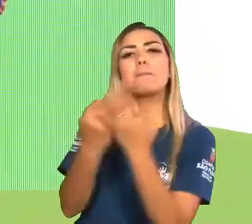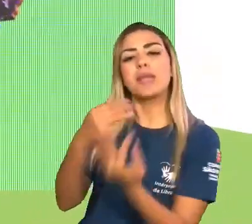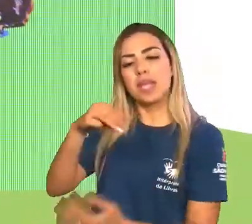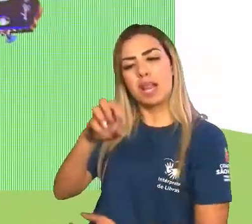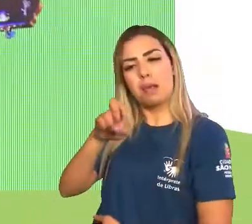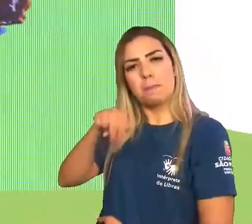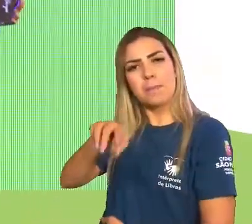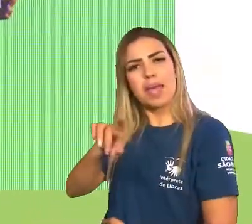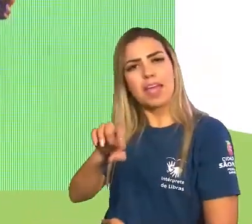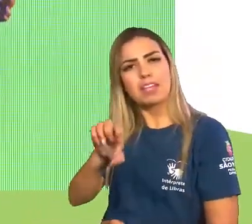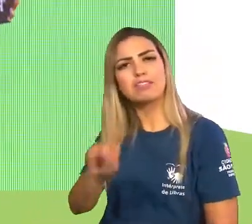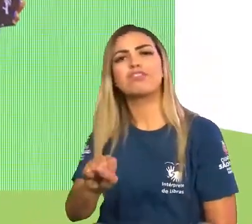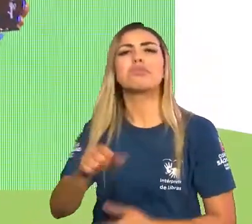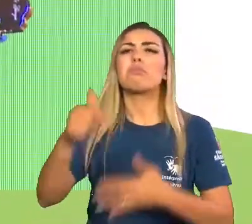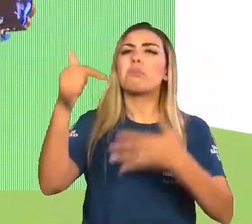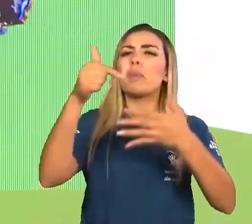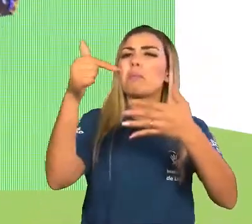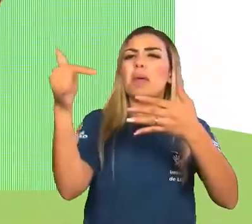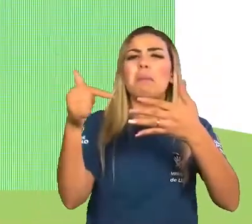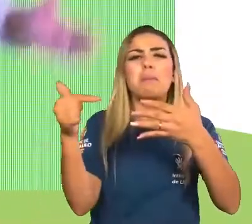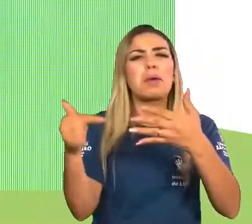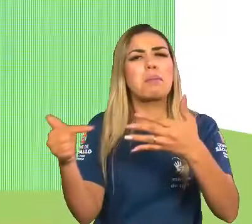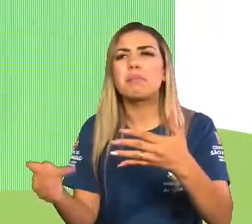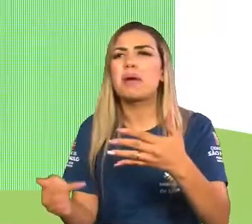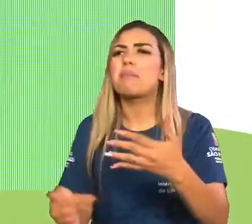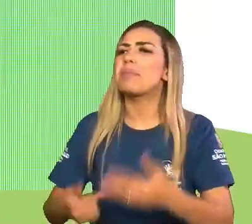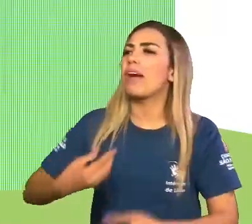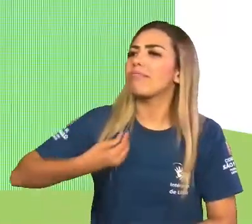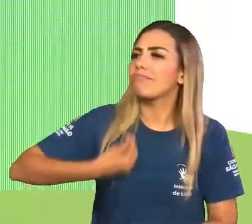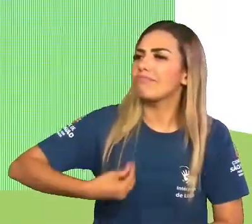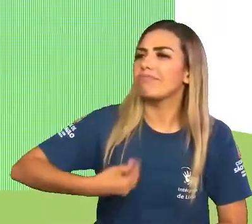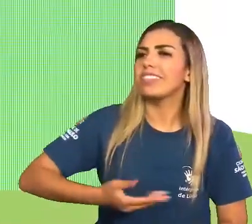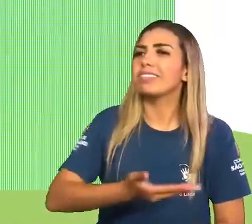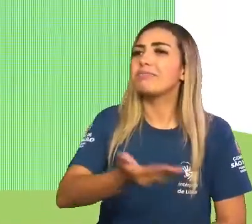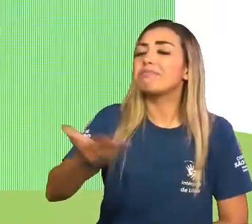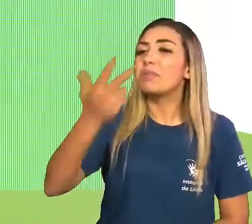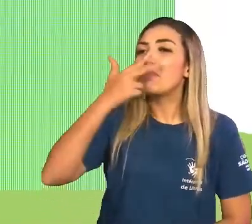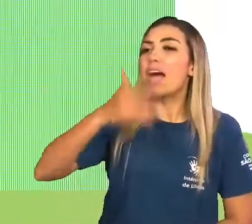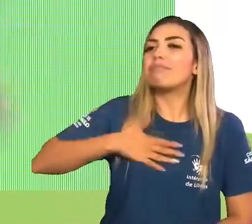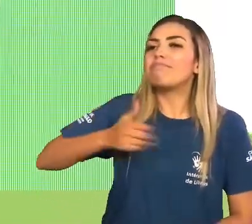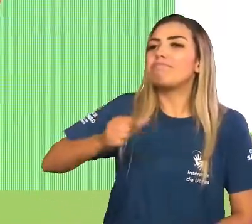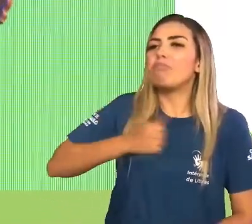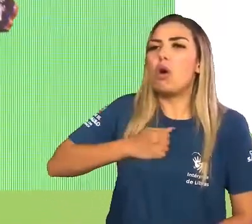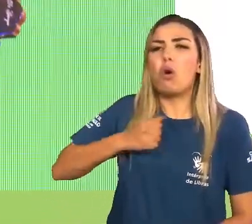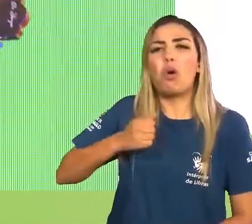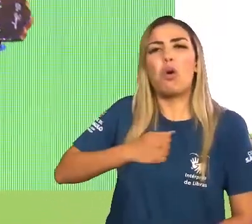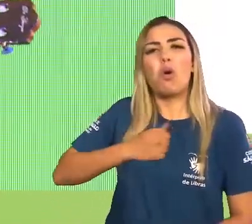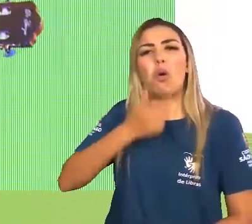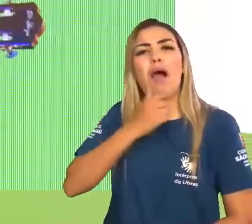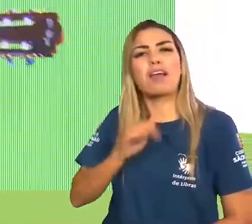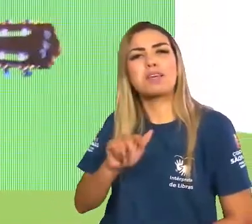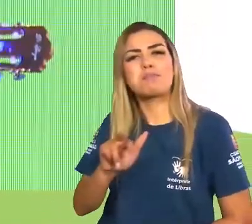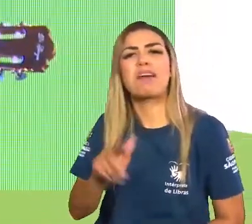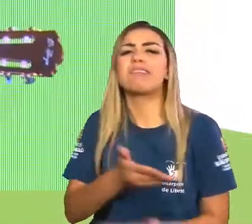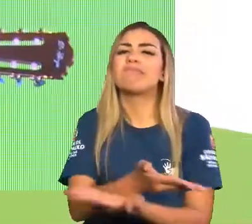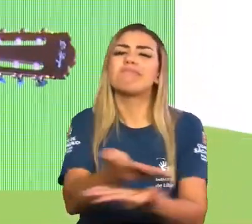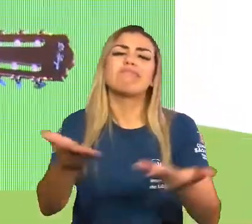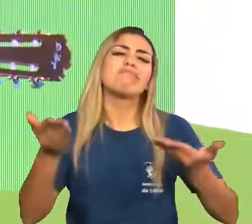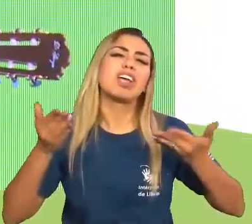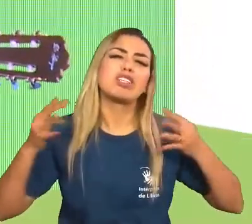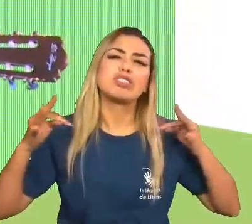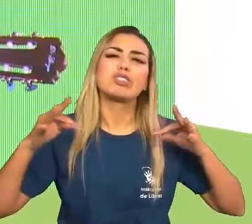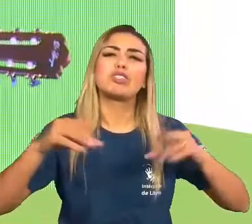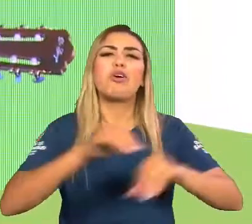Souto, Medrado. A você, meu irmão querido, incansável, a todos vocês.